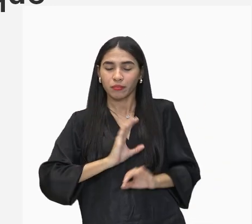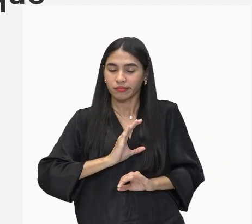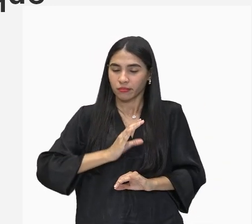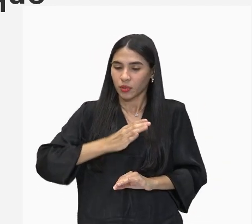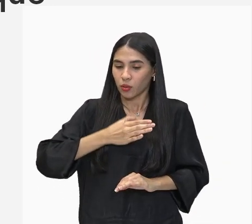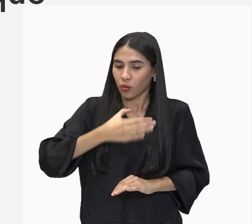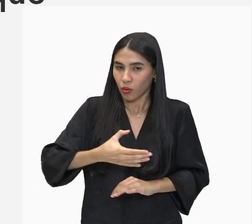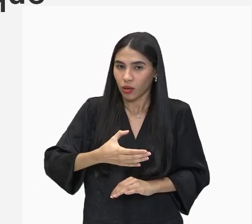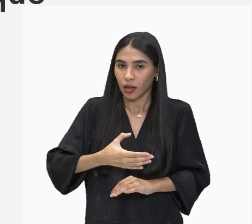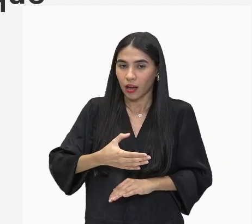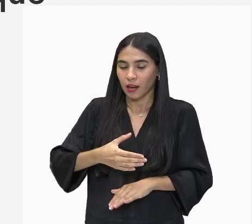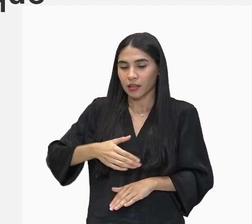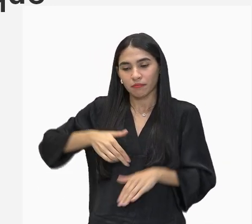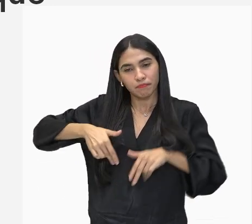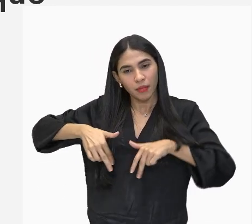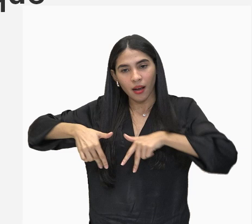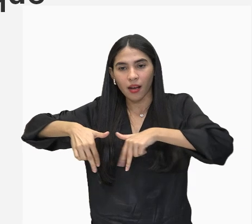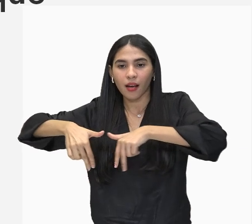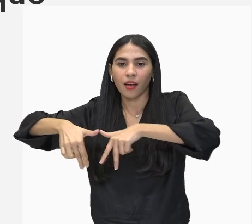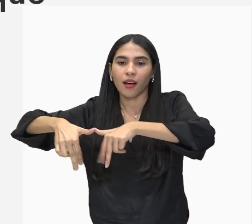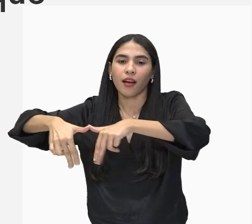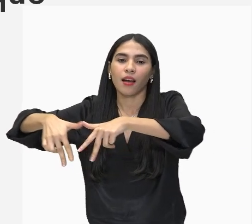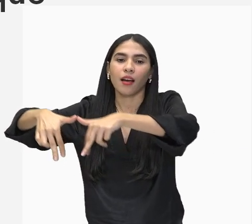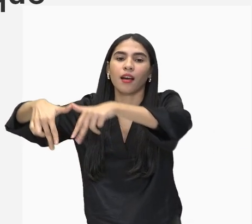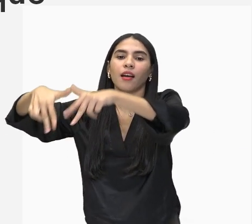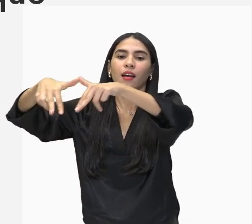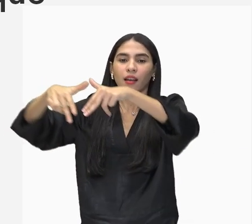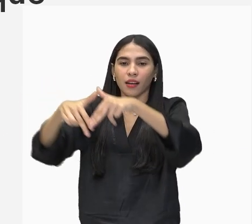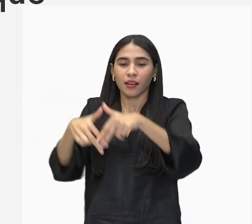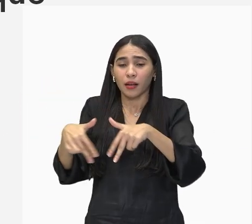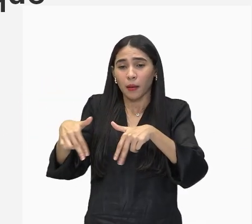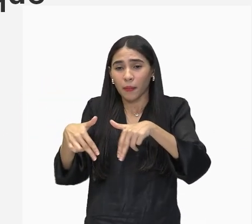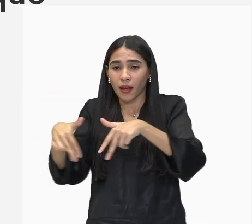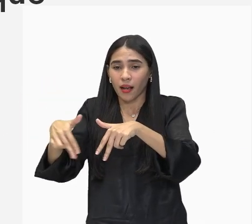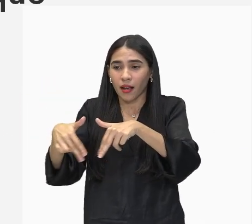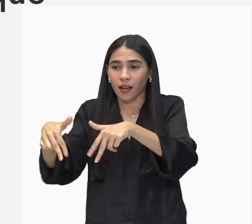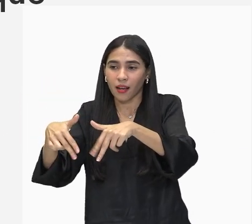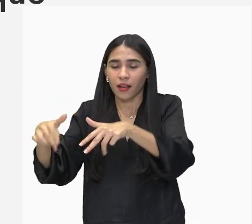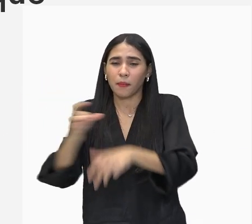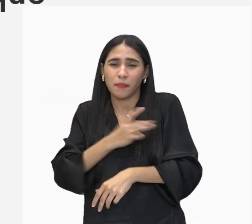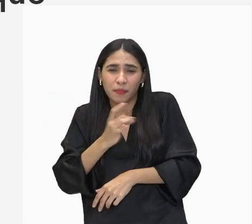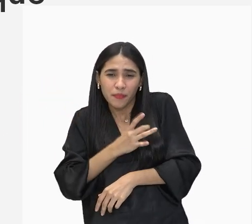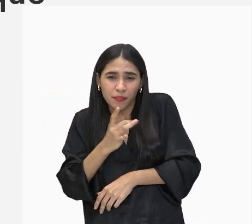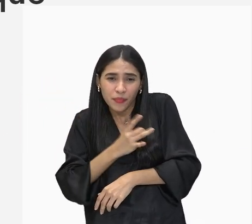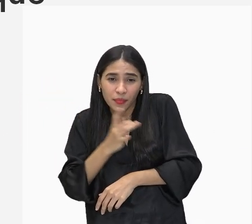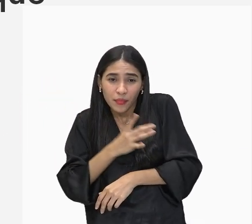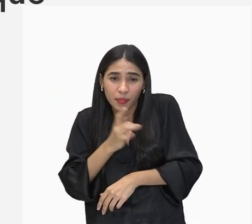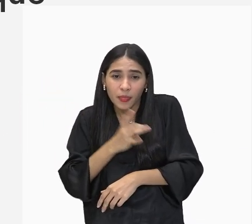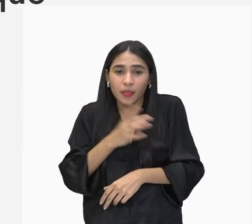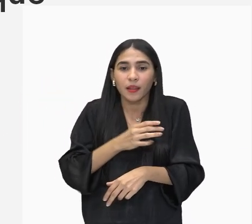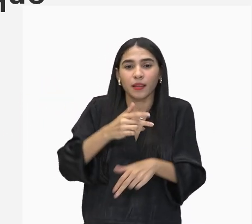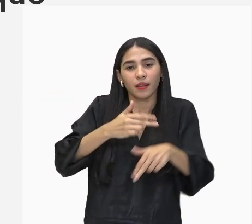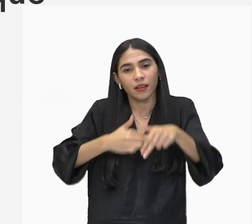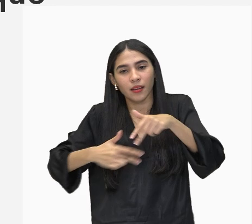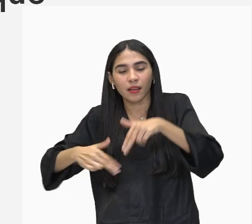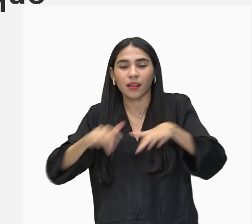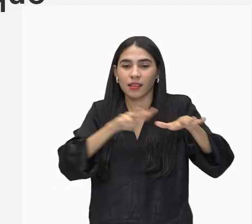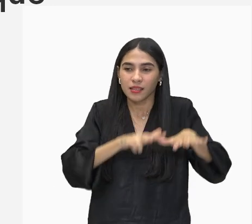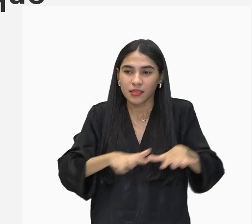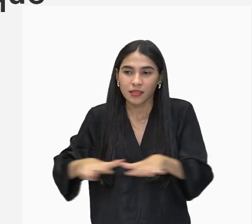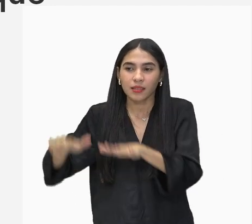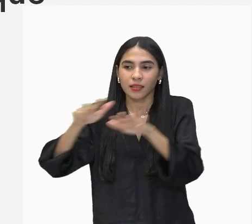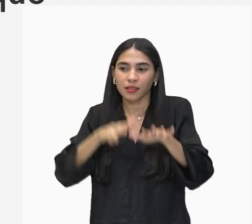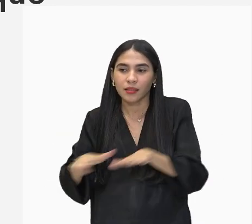e botou o pé na estrada, tremelicando com as perninhas de arco. Vagabundou de del em del